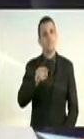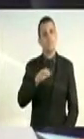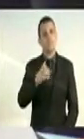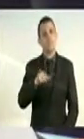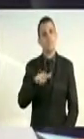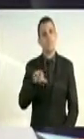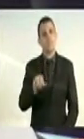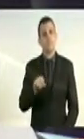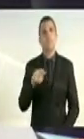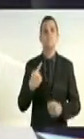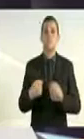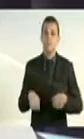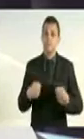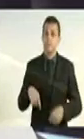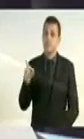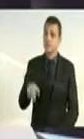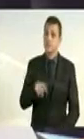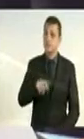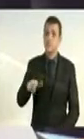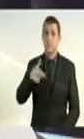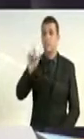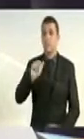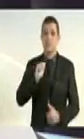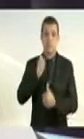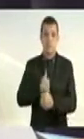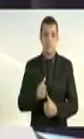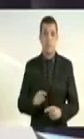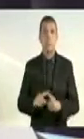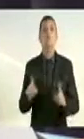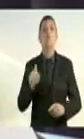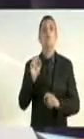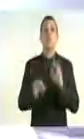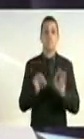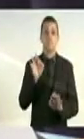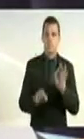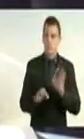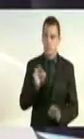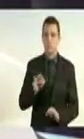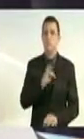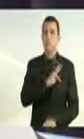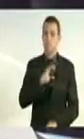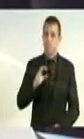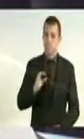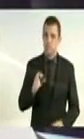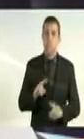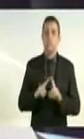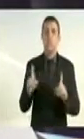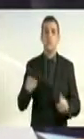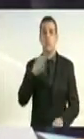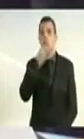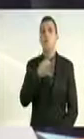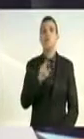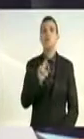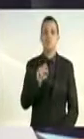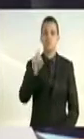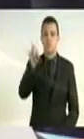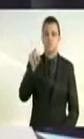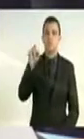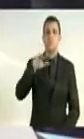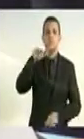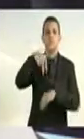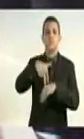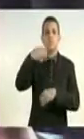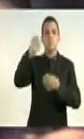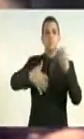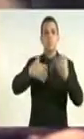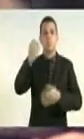questão jurídica e questão técnica. Agora, eu acho que Vossa Excelência vem para a tribuna com argumentação jurídica, técnica, eu posso discordar, mas é uma